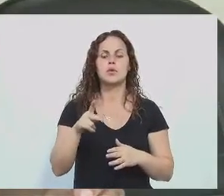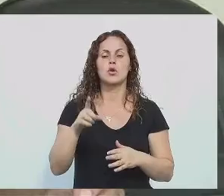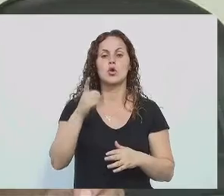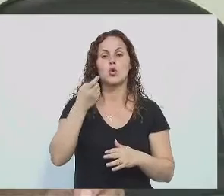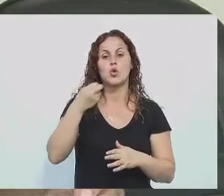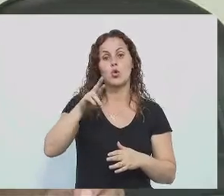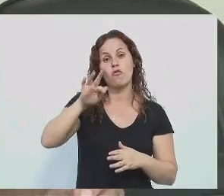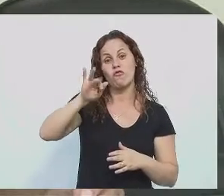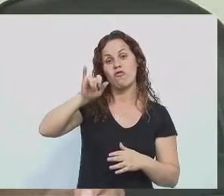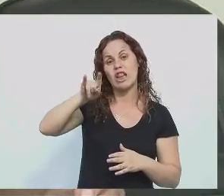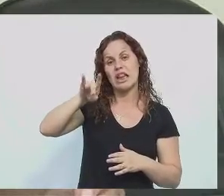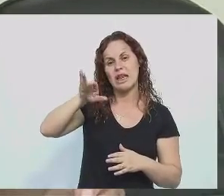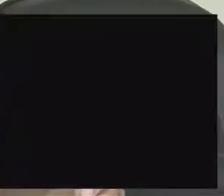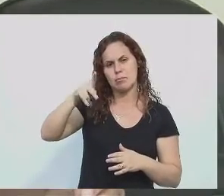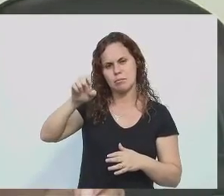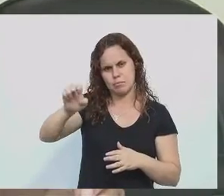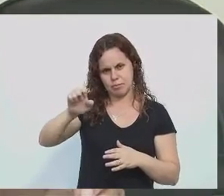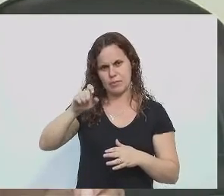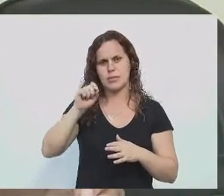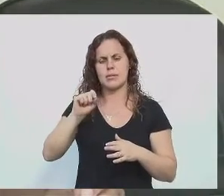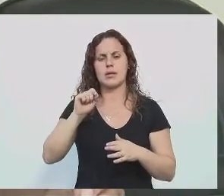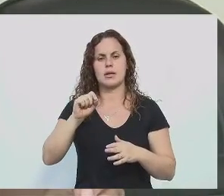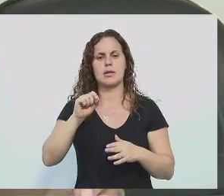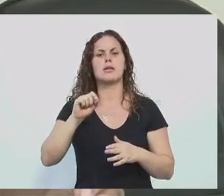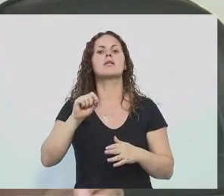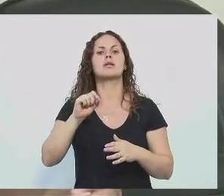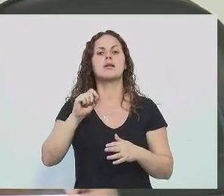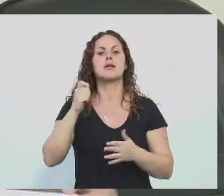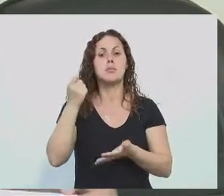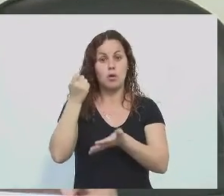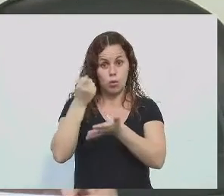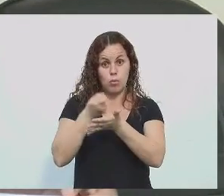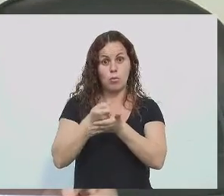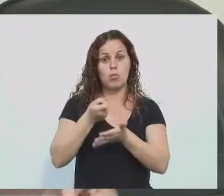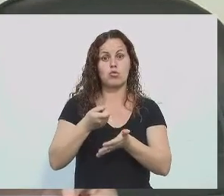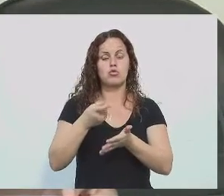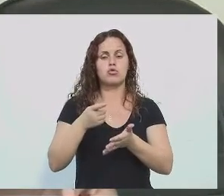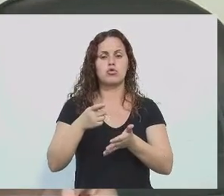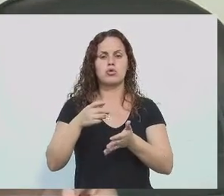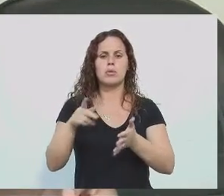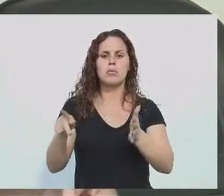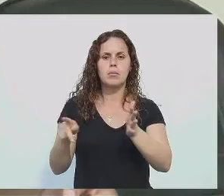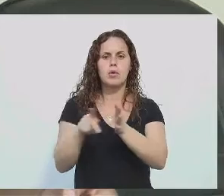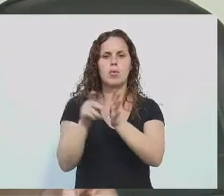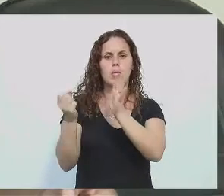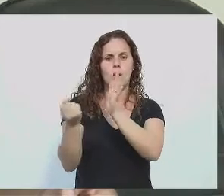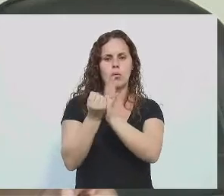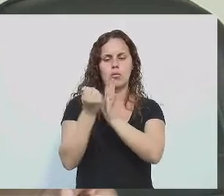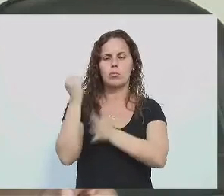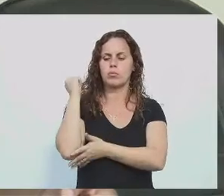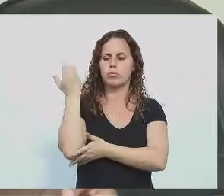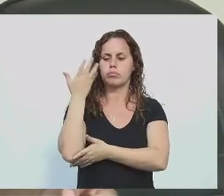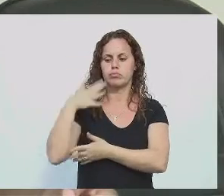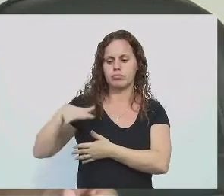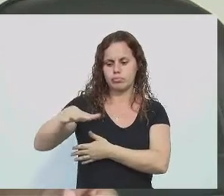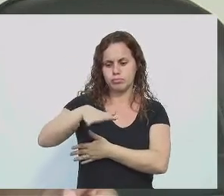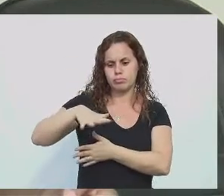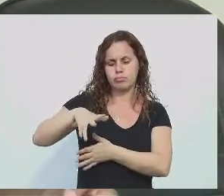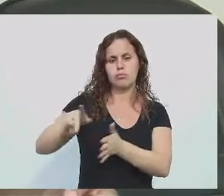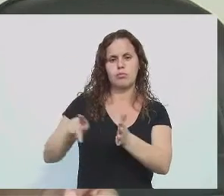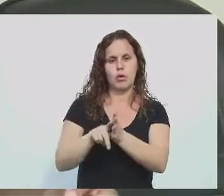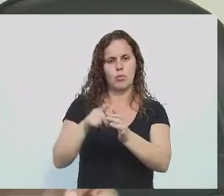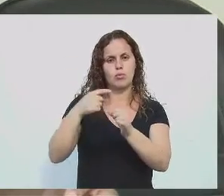Valente Vasconcelos Souza, promotor de justiça, curador do patrimônio público e meio ambiente, comarca de